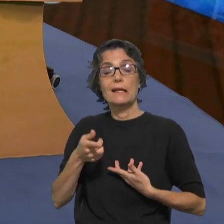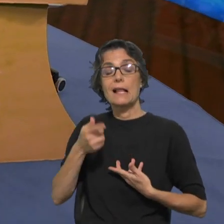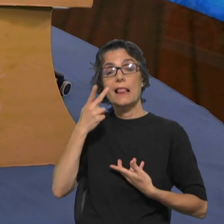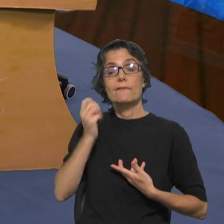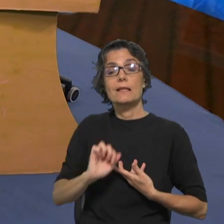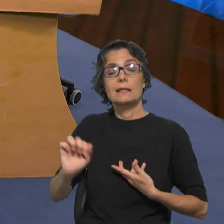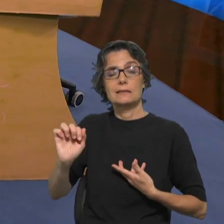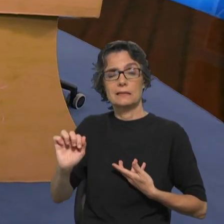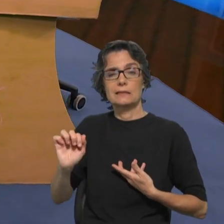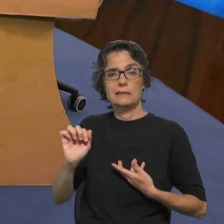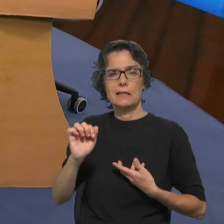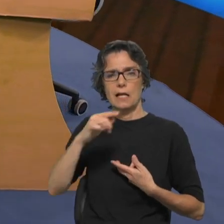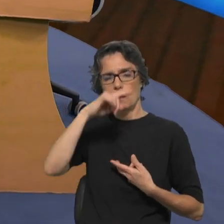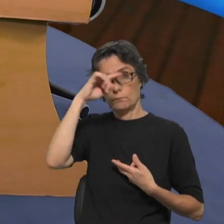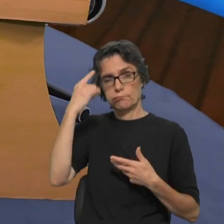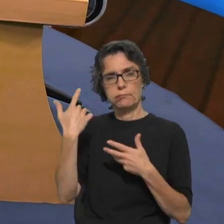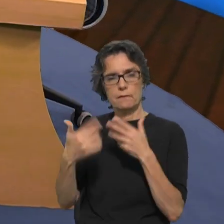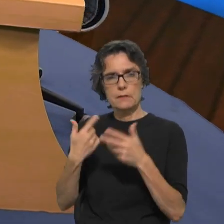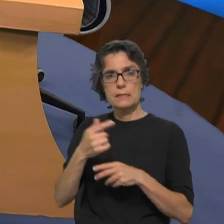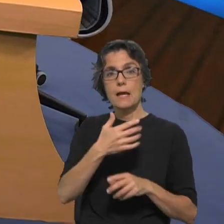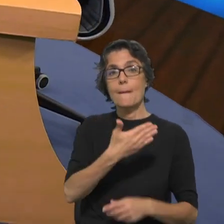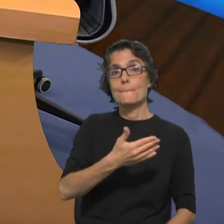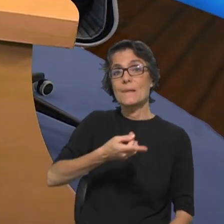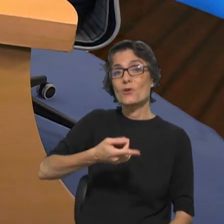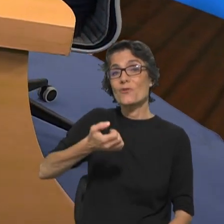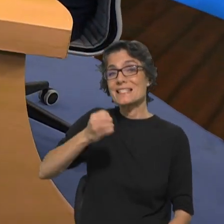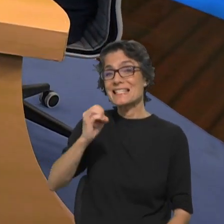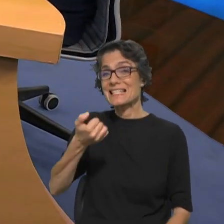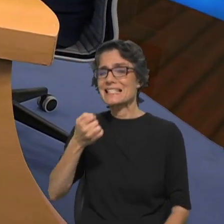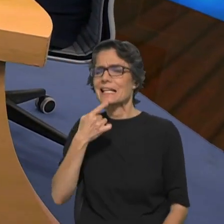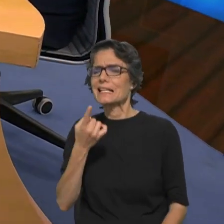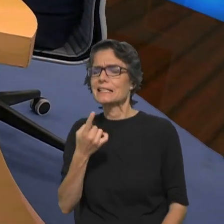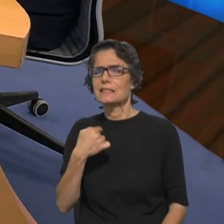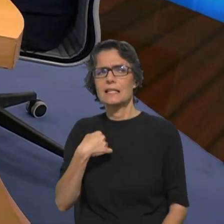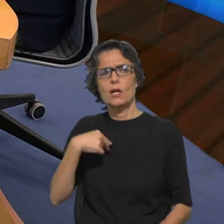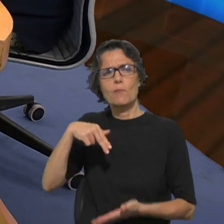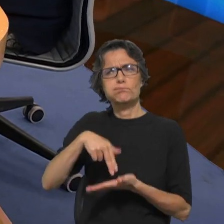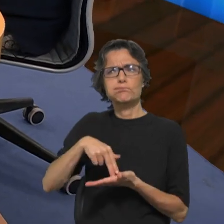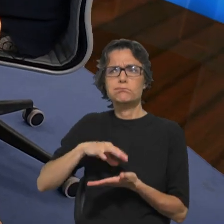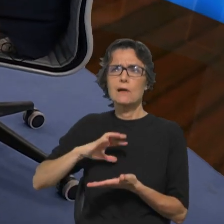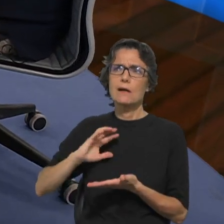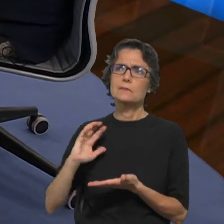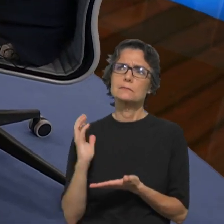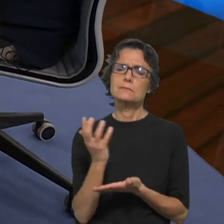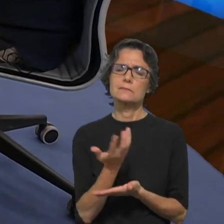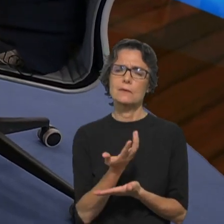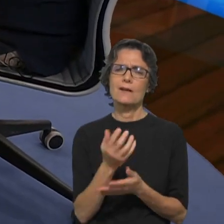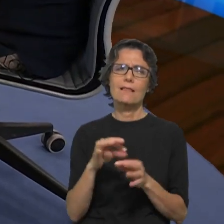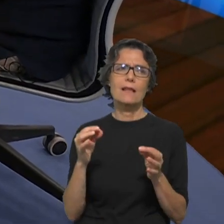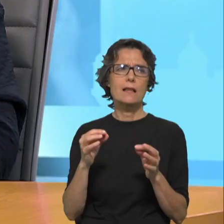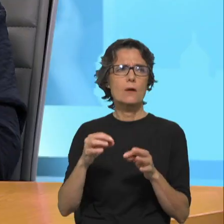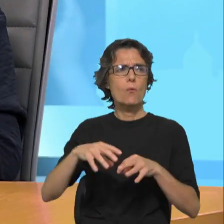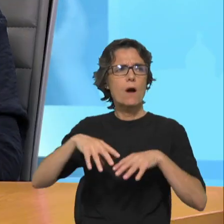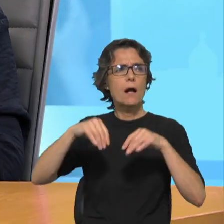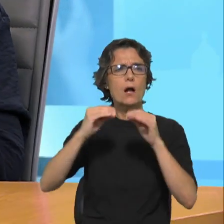em 1905, tem esta afirmação: estou neste mundo como num grande templo. Que escolheram para o colóquio. Que escolhemos para o colóquio exatamente